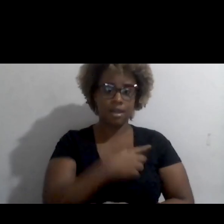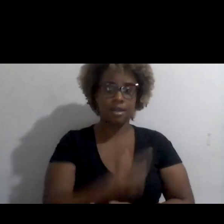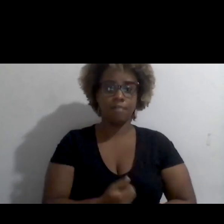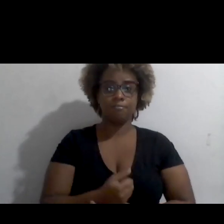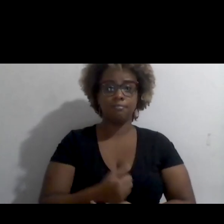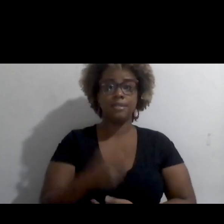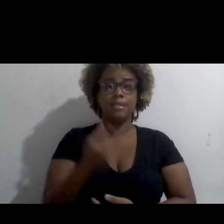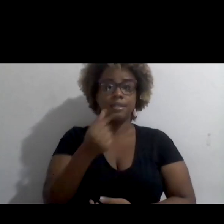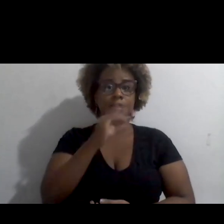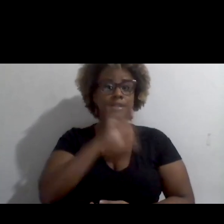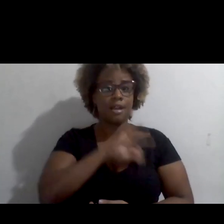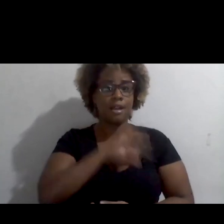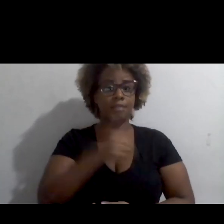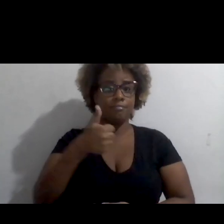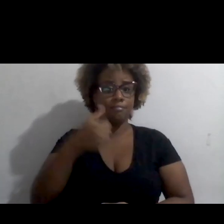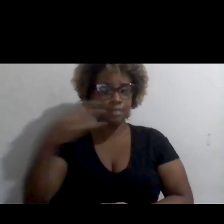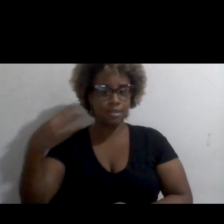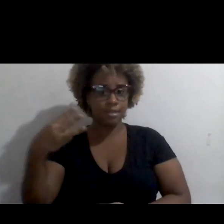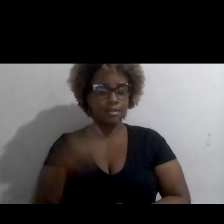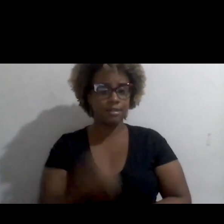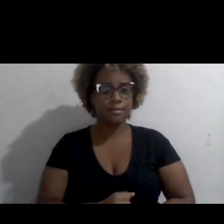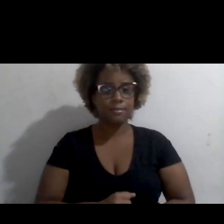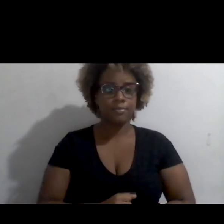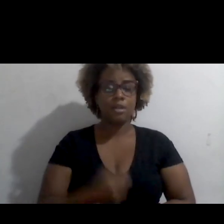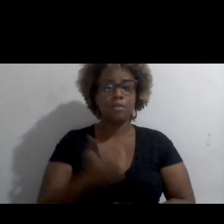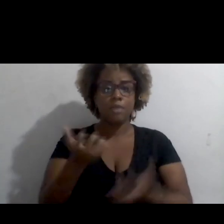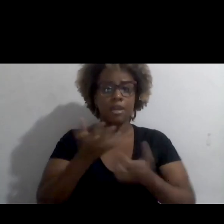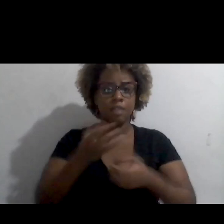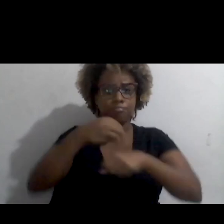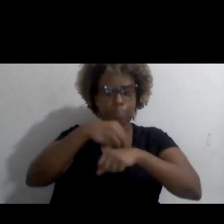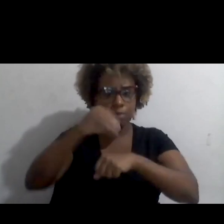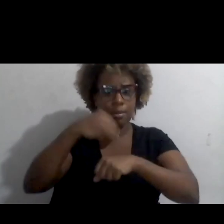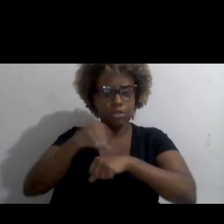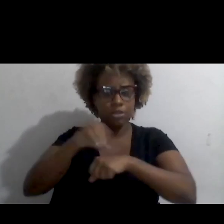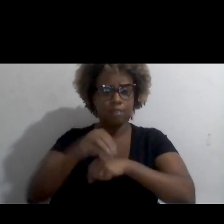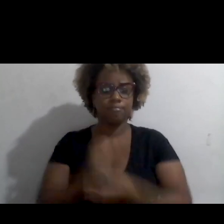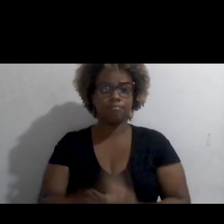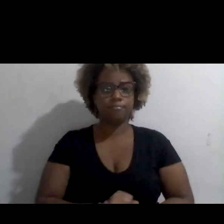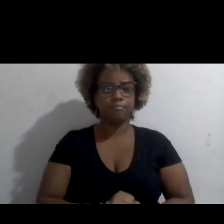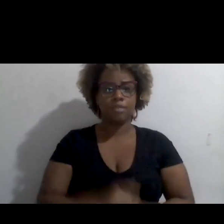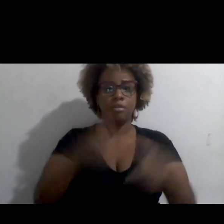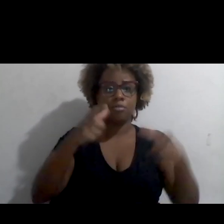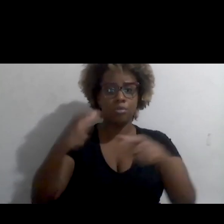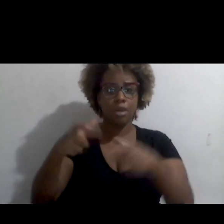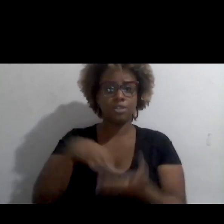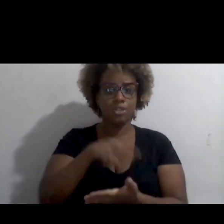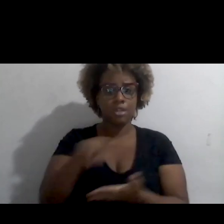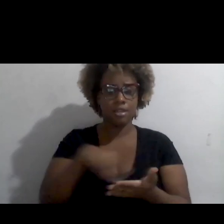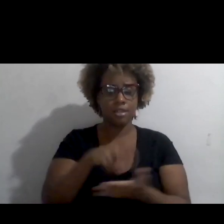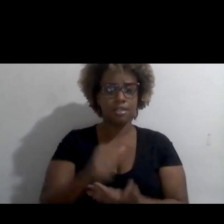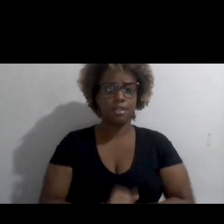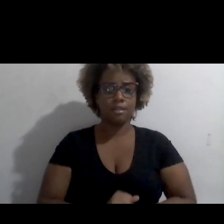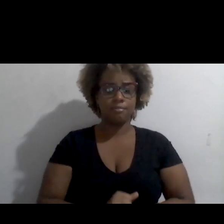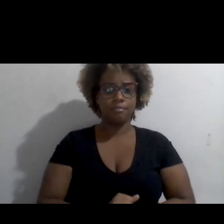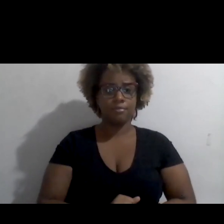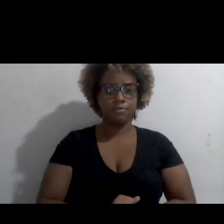privilégio. Então, eu queria compartilhar mesmo com a comunidade de dança que a gente está numa situação sem sede, está